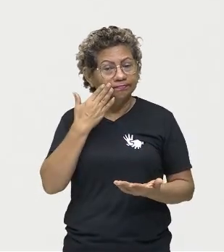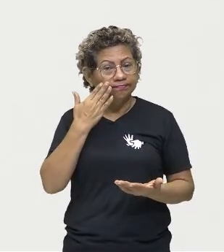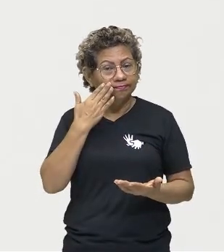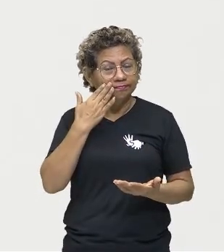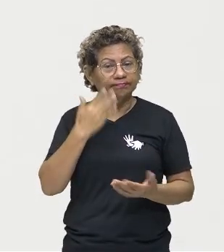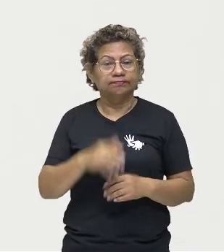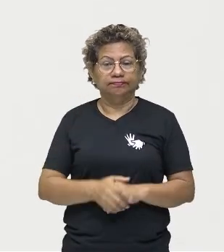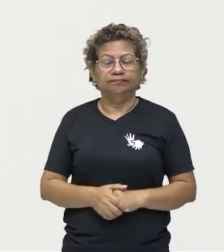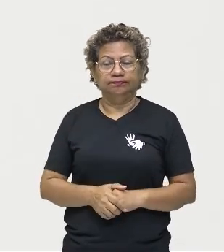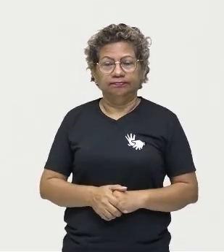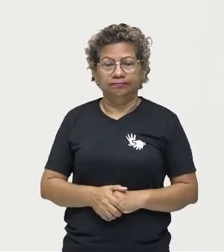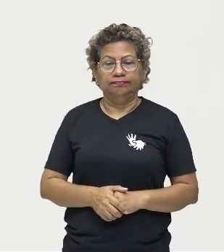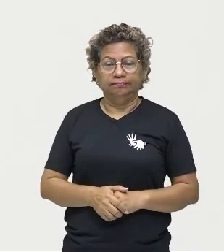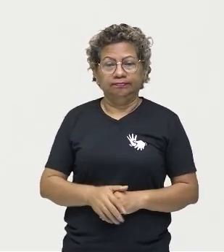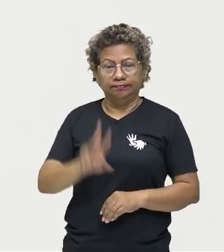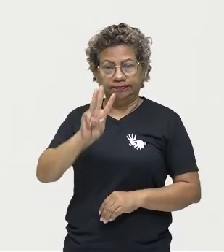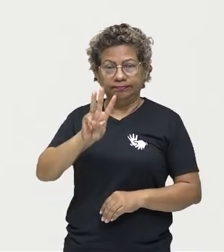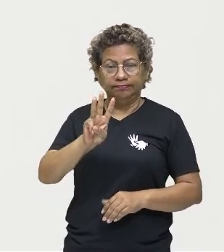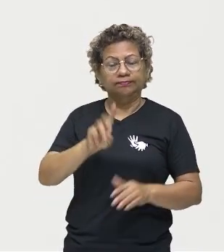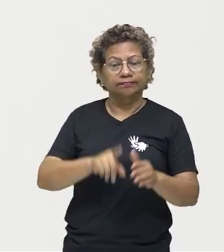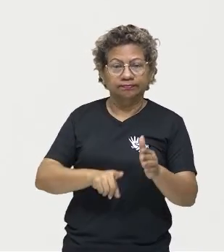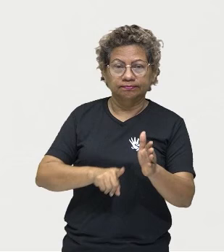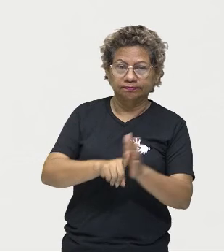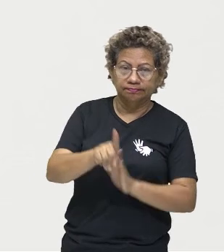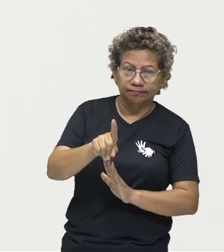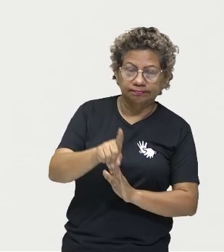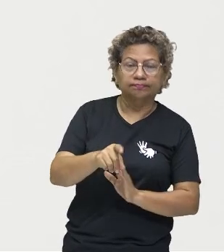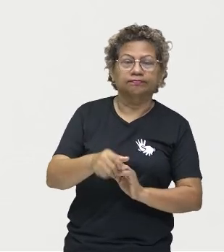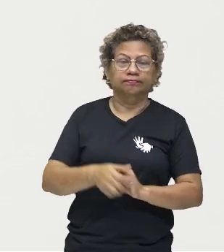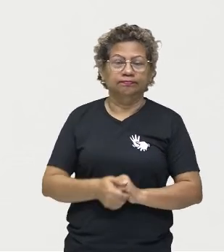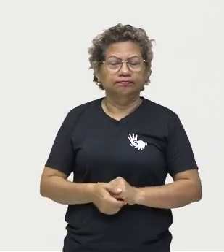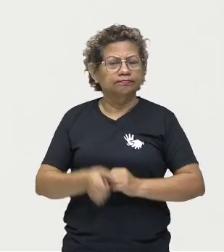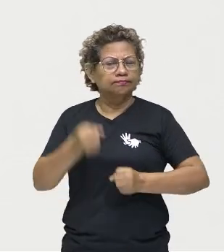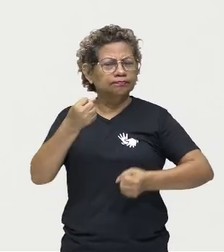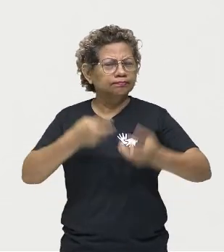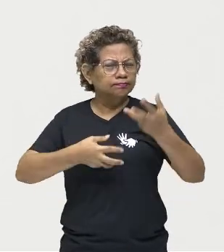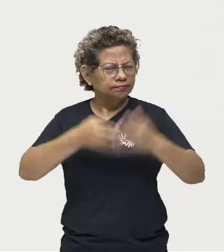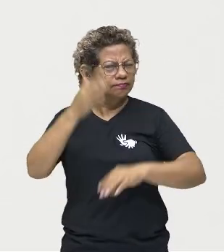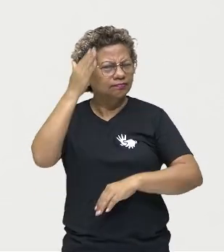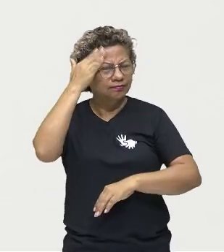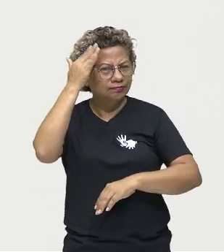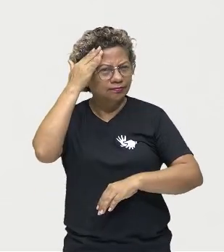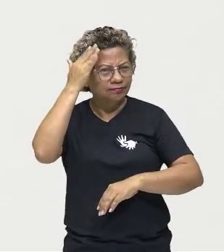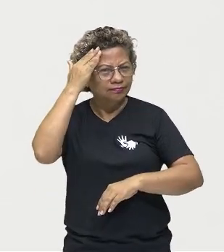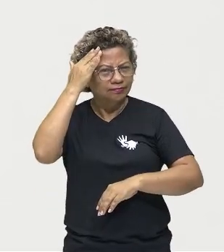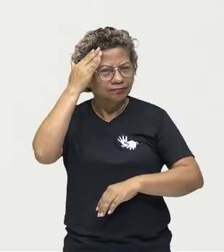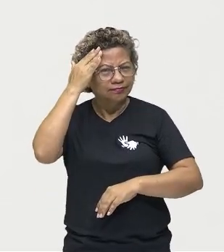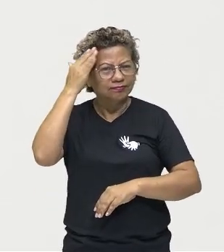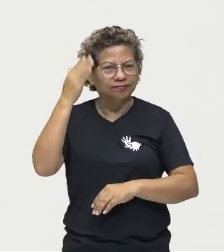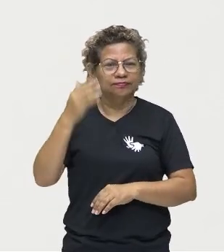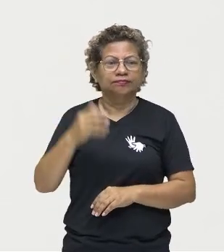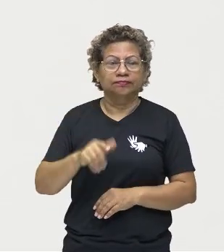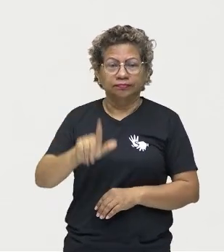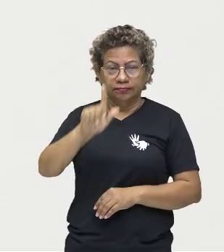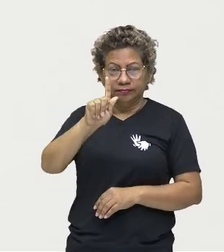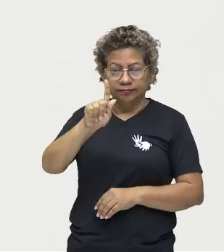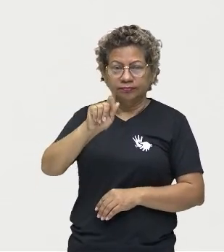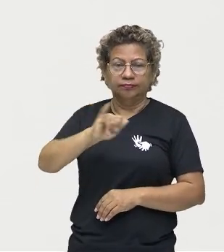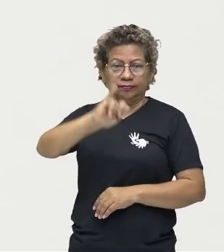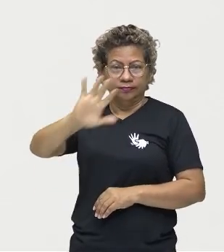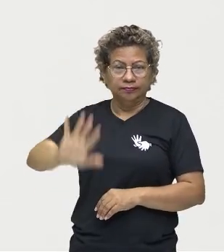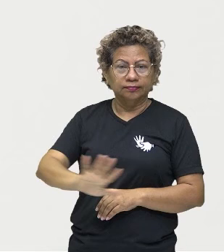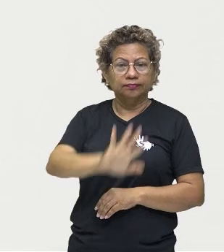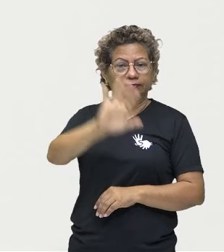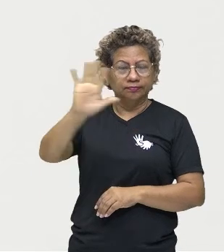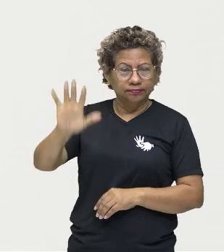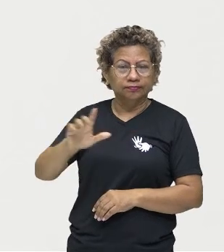Questão vinda da Brasil Escola, foi adaptada, diz o seguinte: sabendo que o ponto G da imagem seguinte é o baricentro do